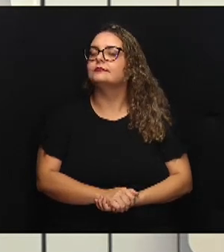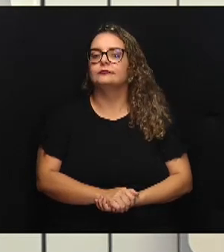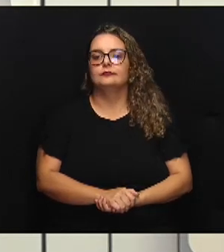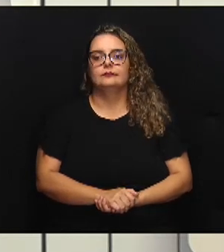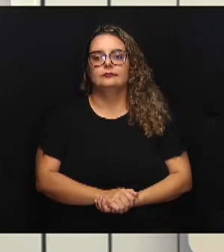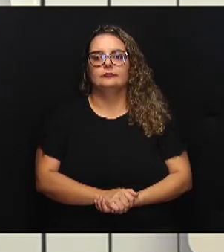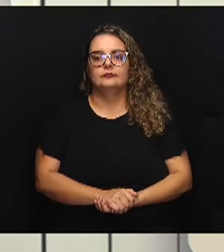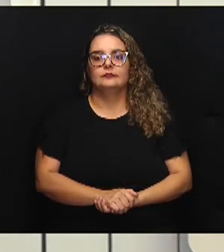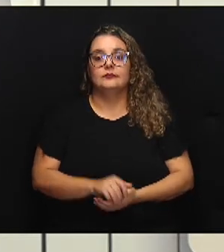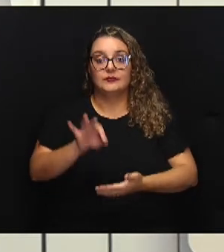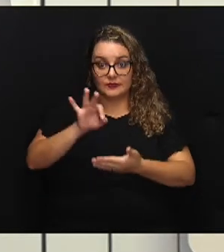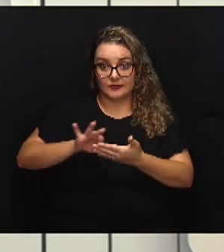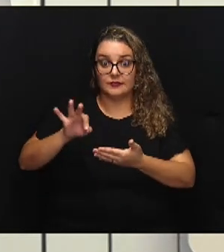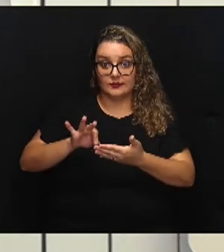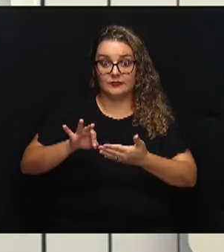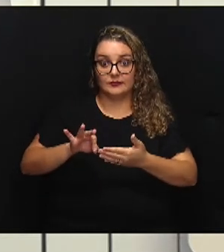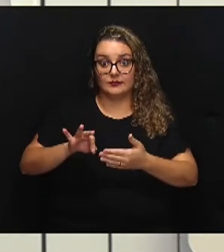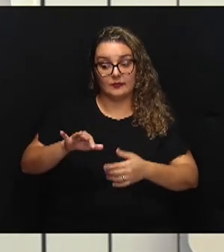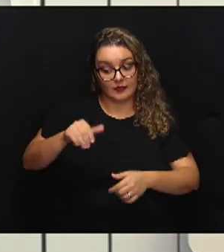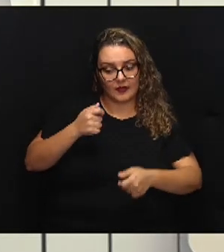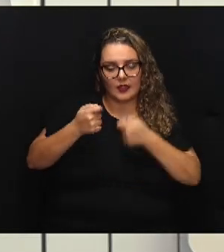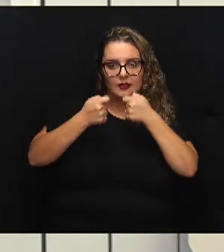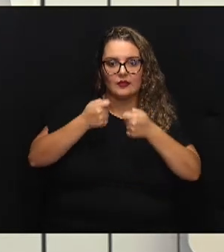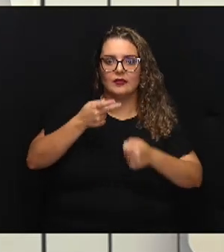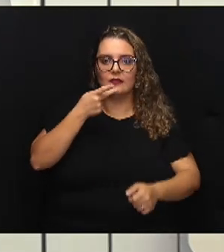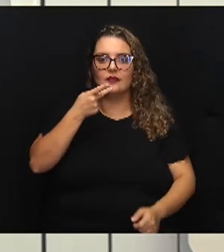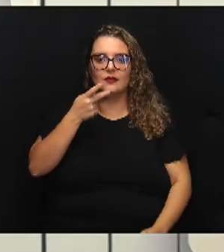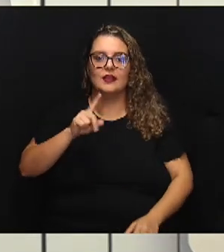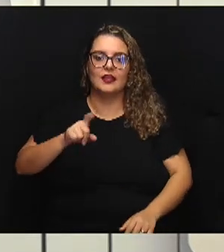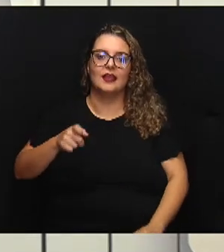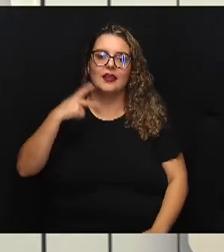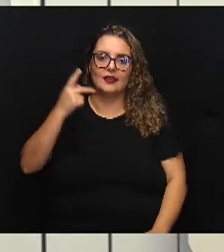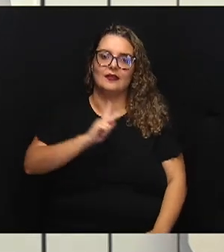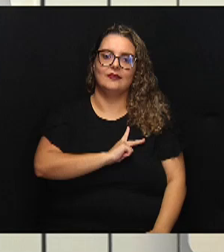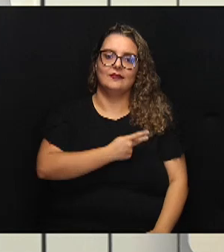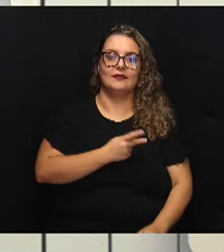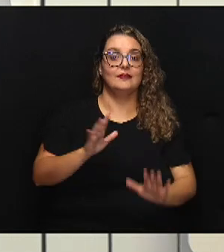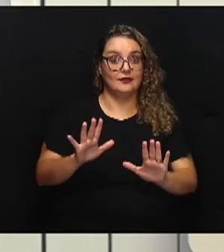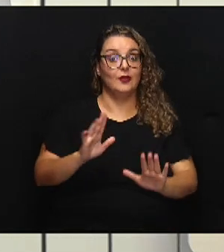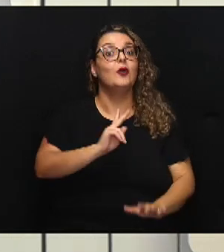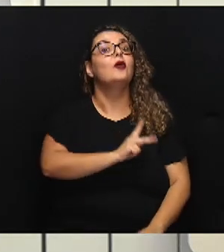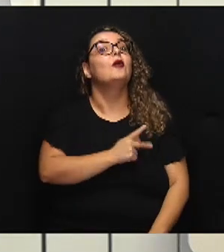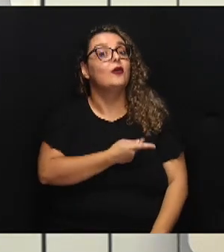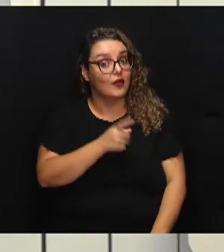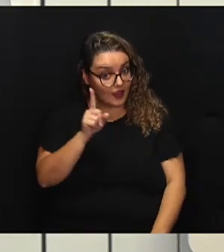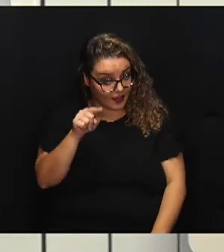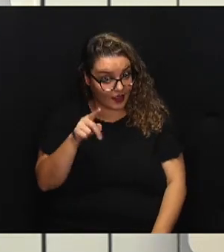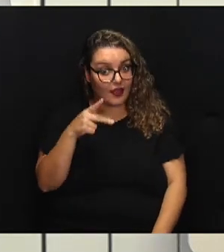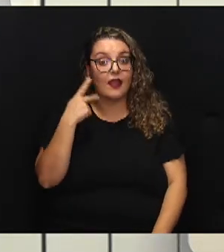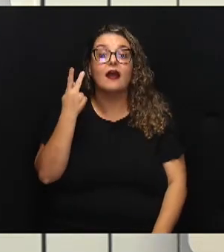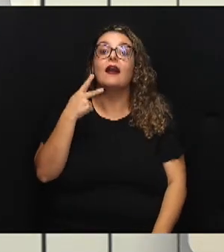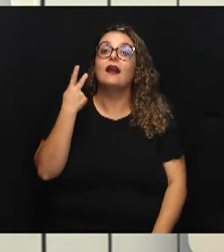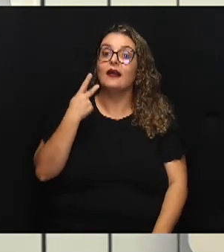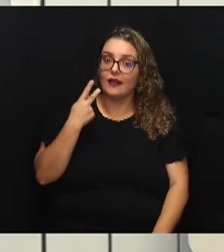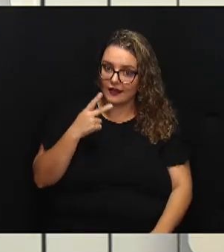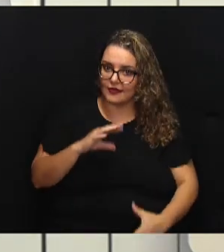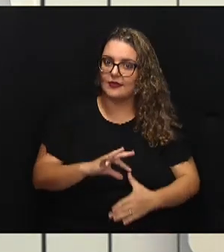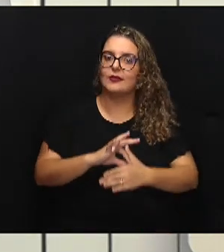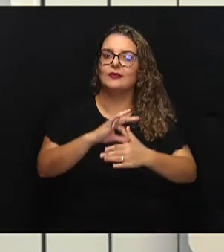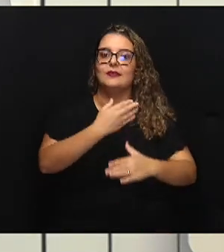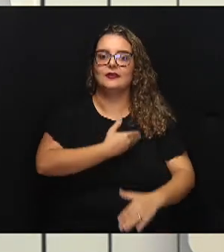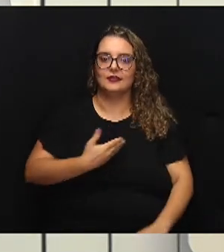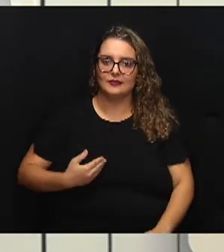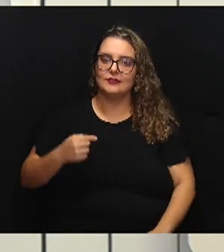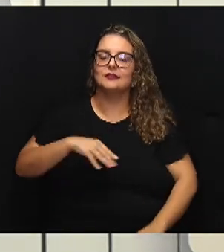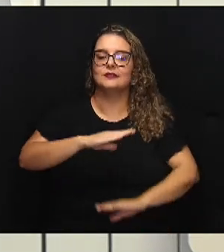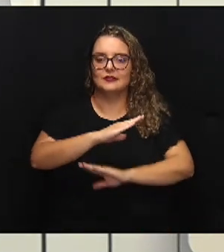Só uma correção para chamar a reportagem, eu falei ex-vereador Paulo Haddad. Paulo Haddad é vereador, é o líder de governo